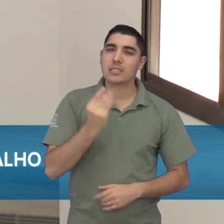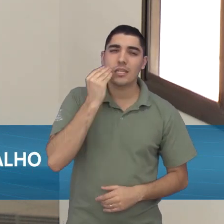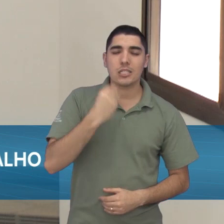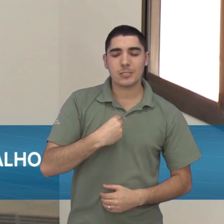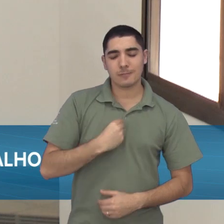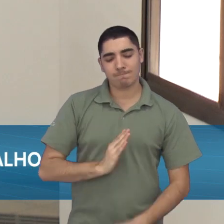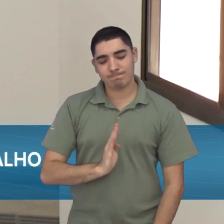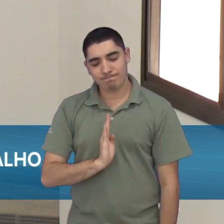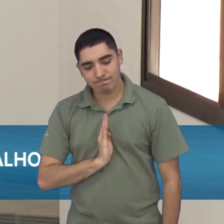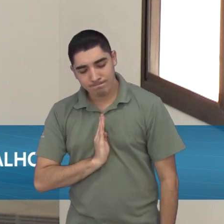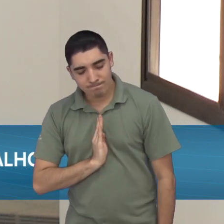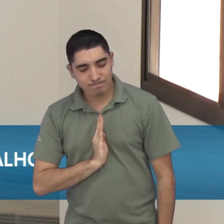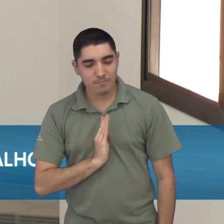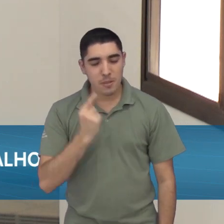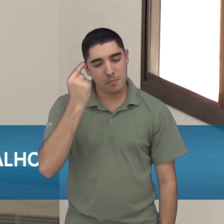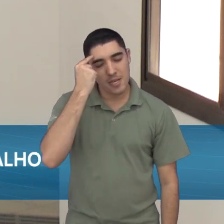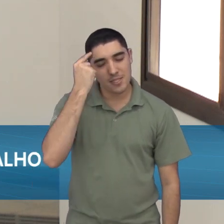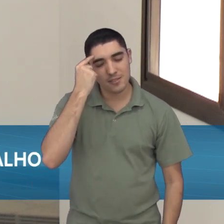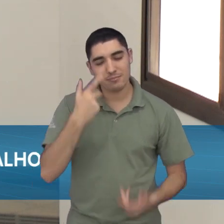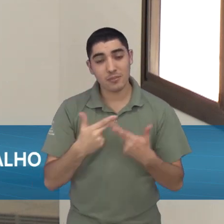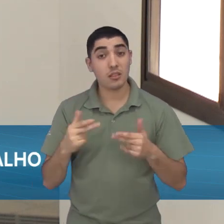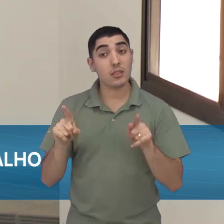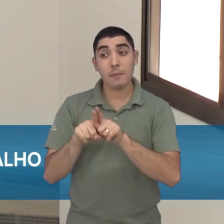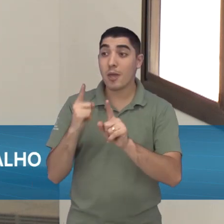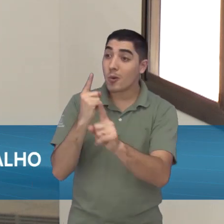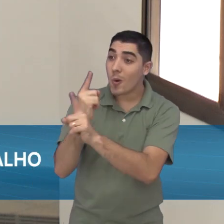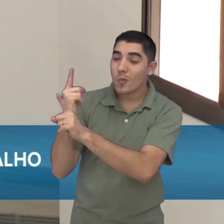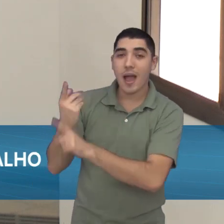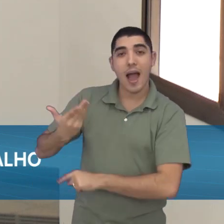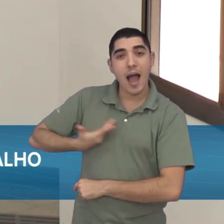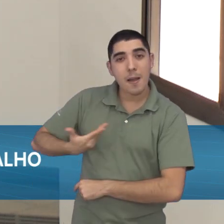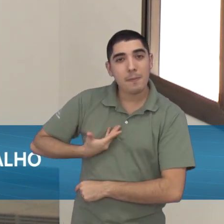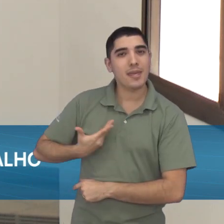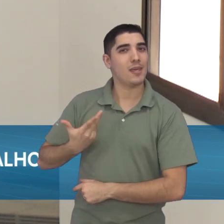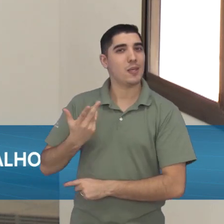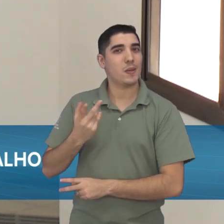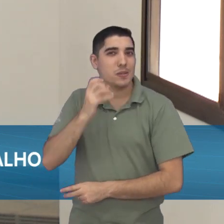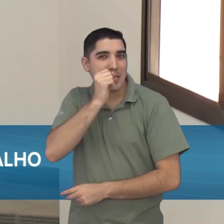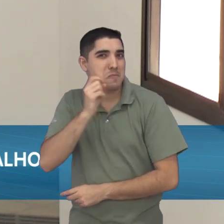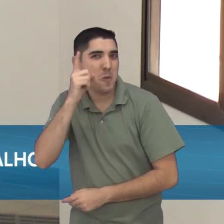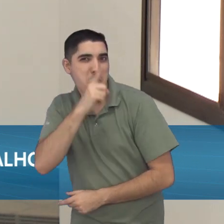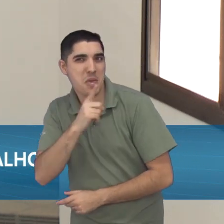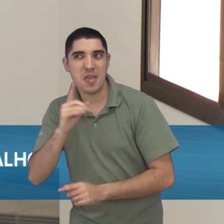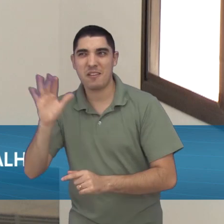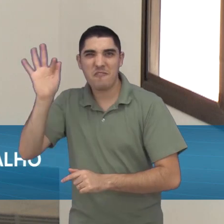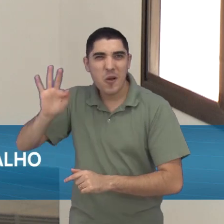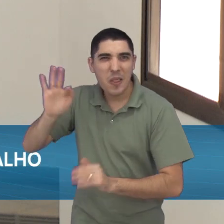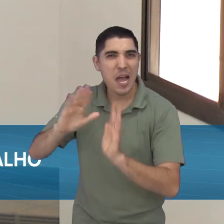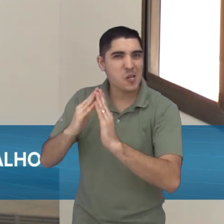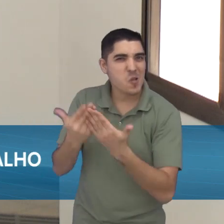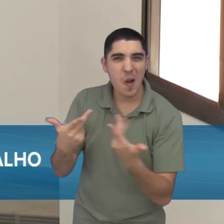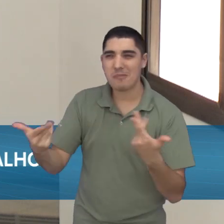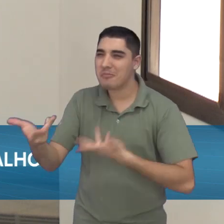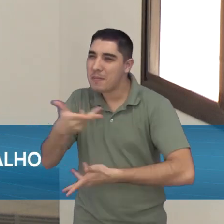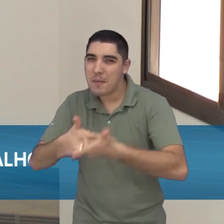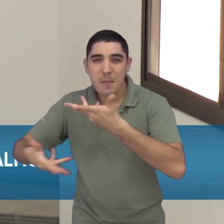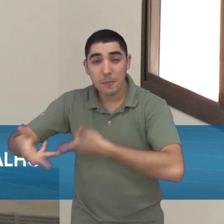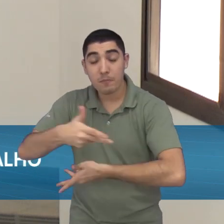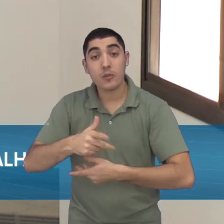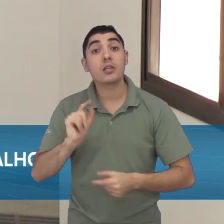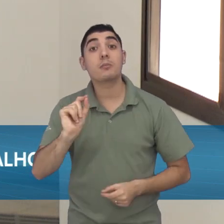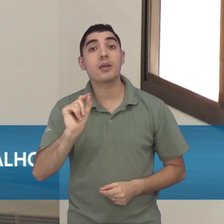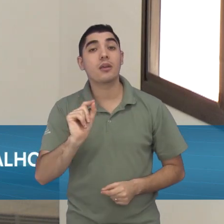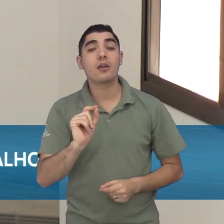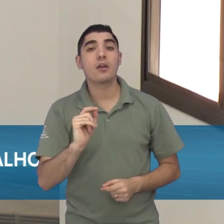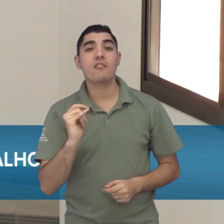aquele pessoal lá, né? Da faculdade, da escola, quem sabe é importante. Uma dica essencial, não fazer